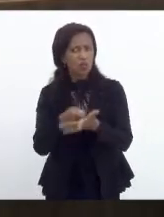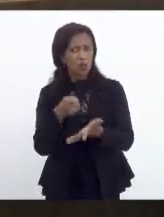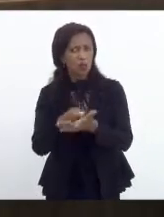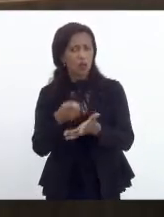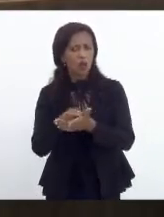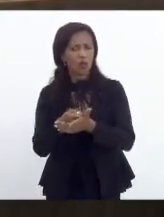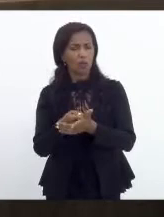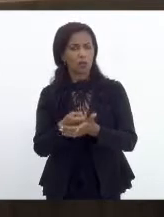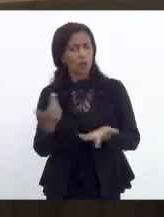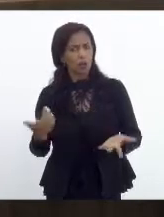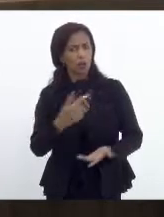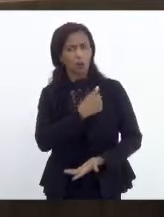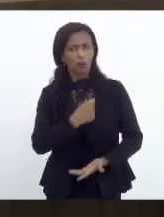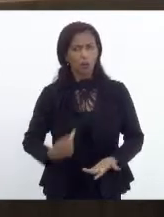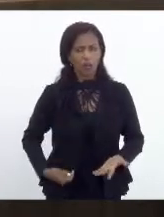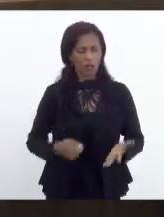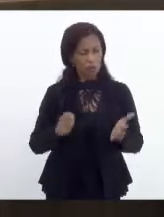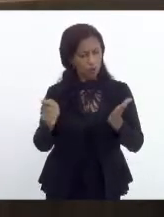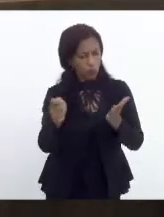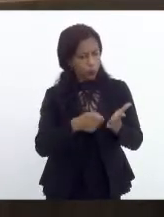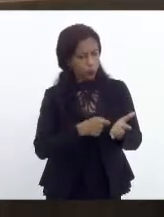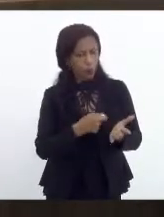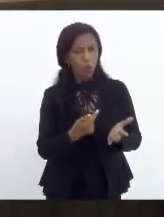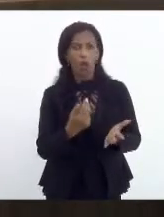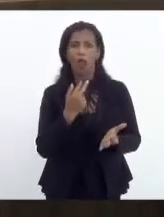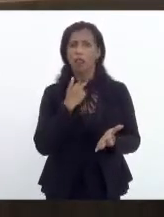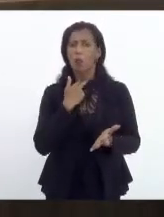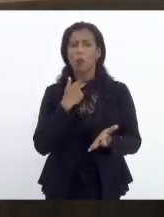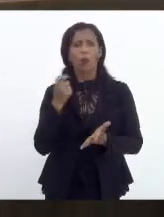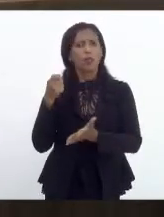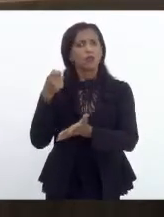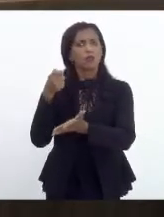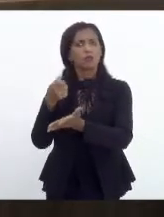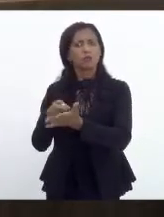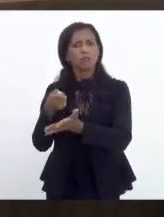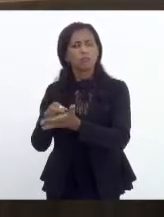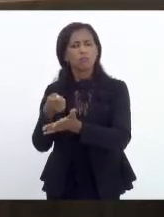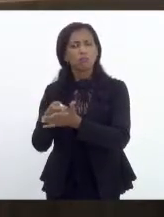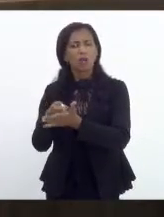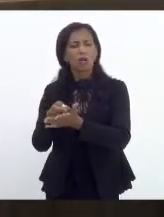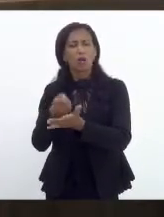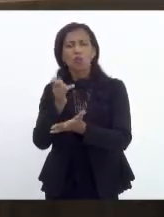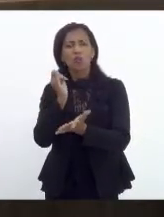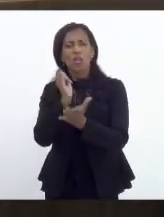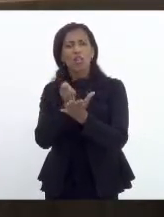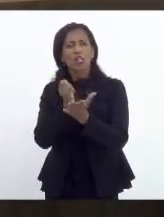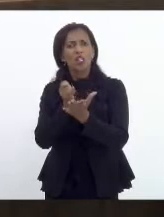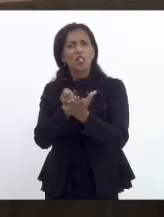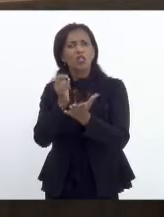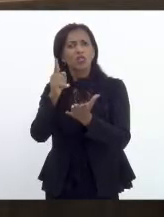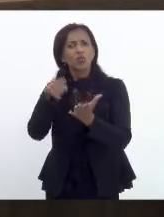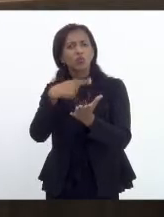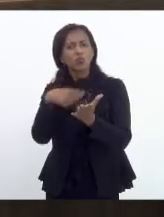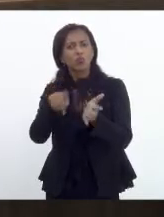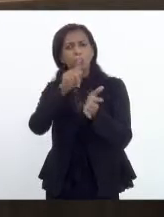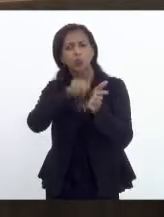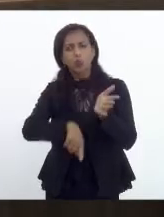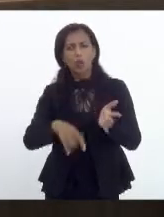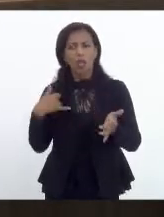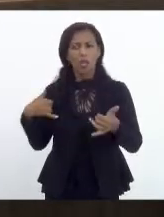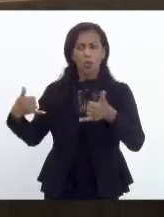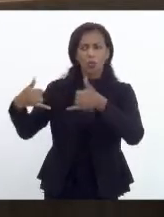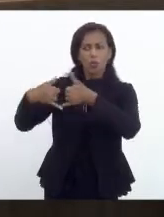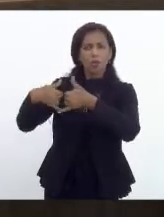a lei sancionada pelo governador Cláudio Castro, e que não existe nenhuma isenção. Pois bem, eu liguei